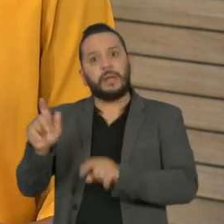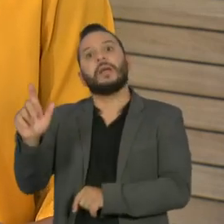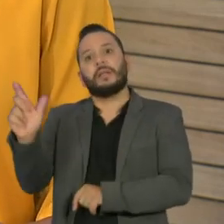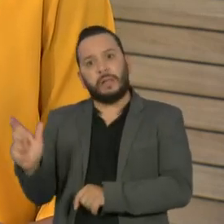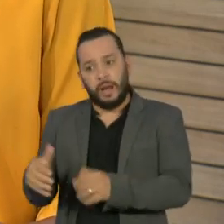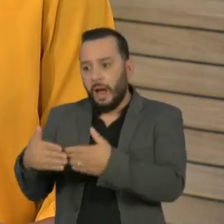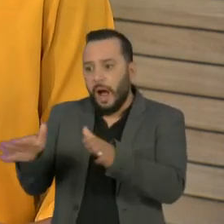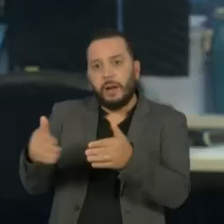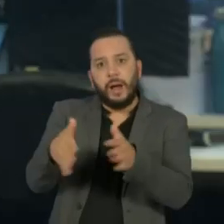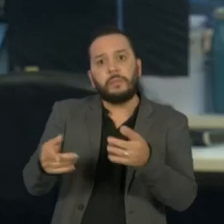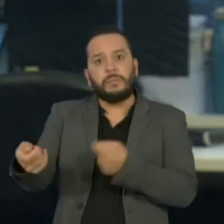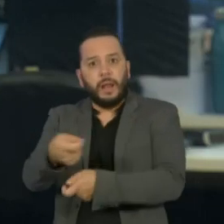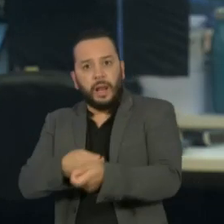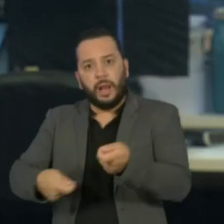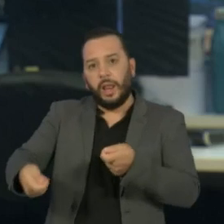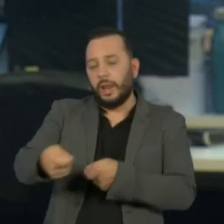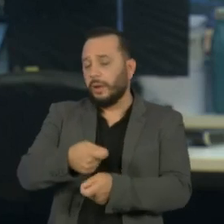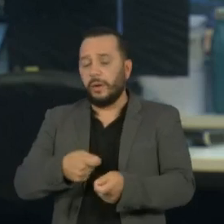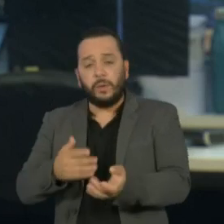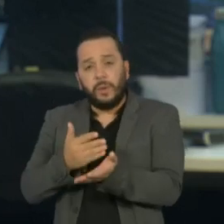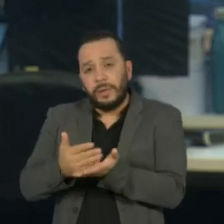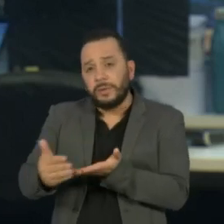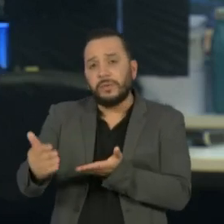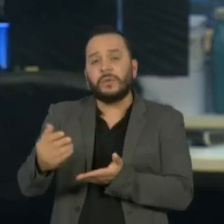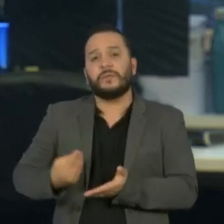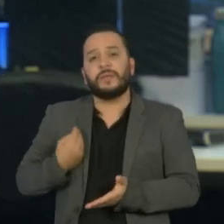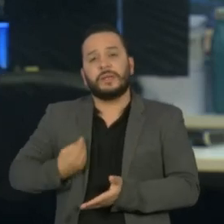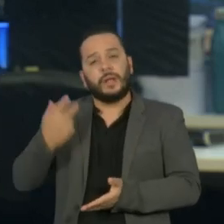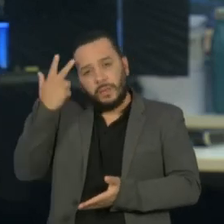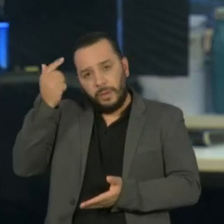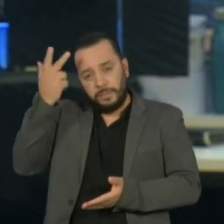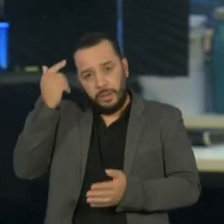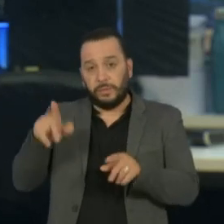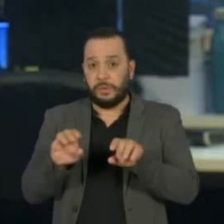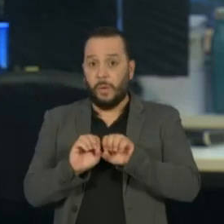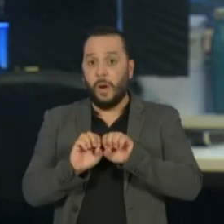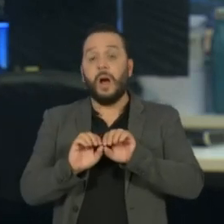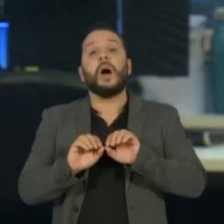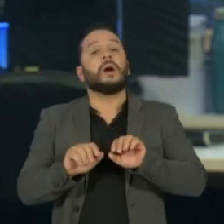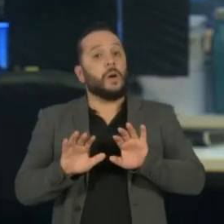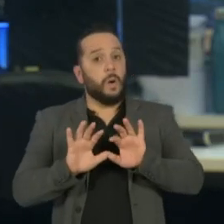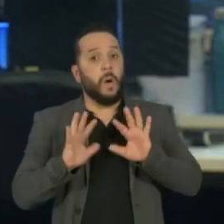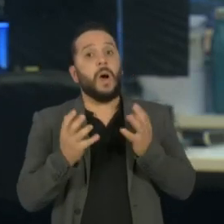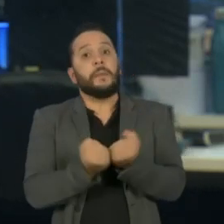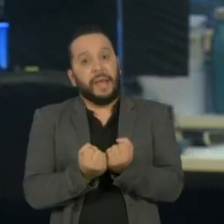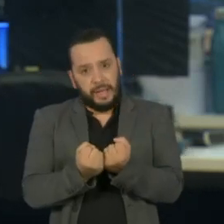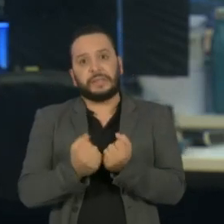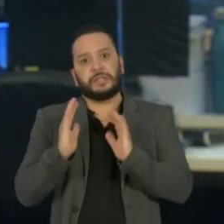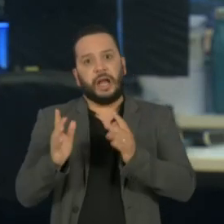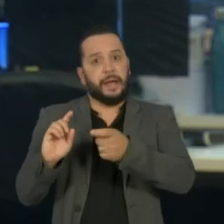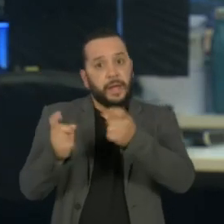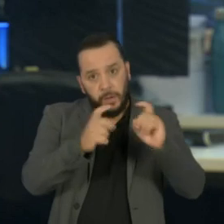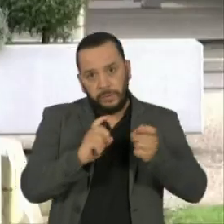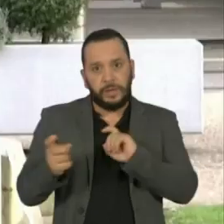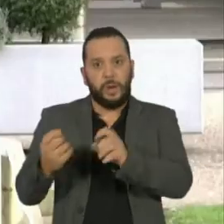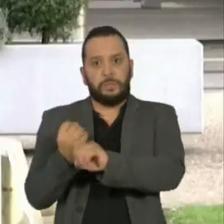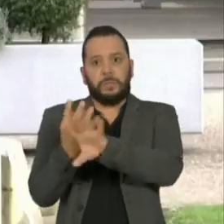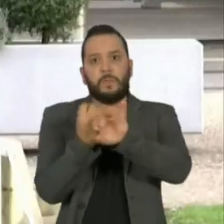voltar à normalidade. E a Organização Mundial da Saúde se reúne virtualmente, tendo a pandemia do coronavírus como o tema